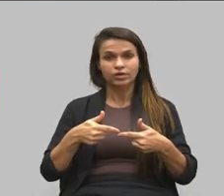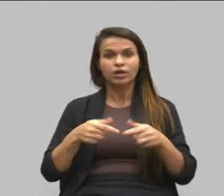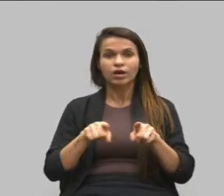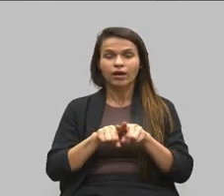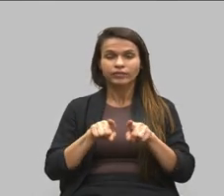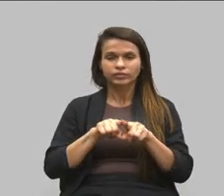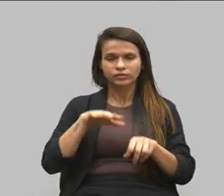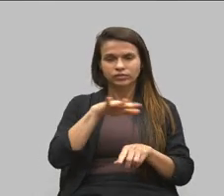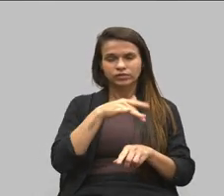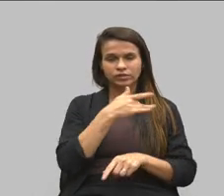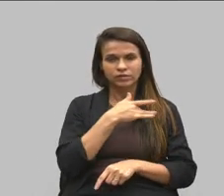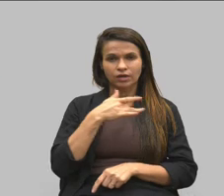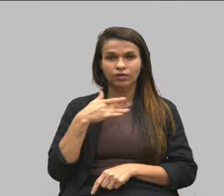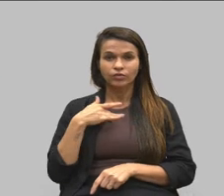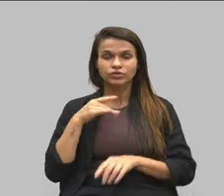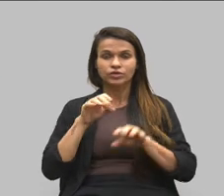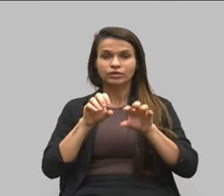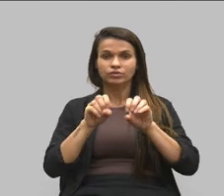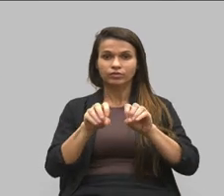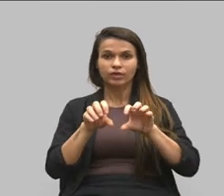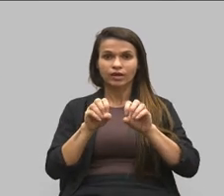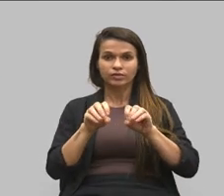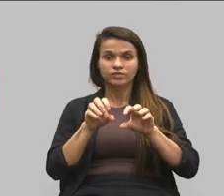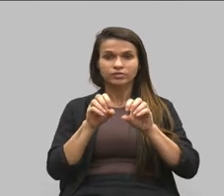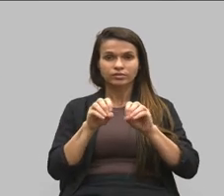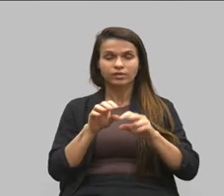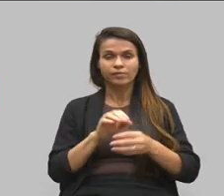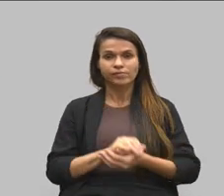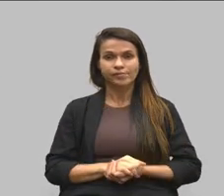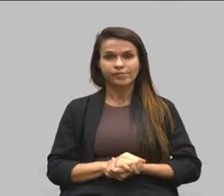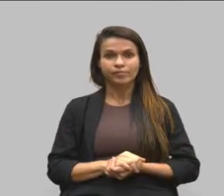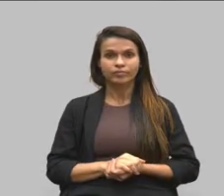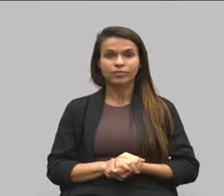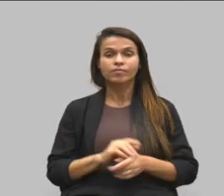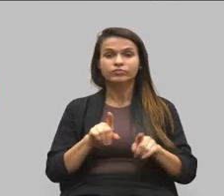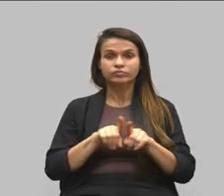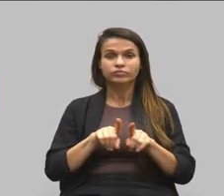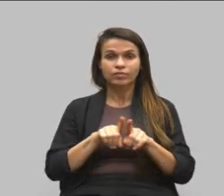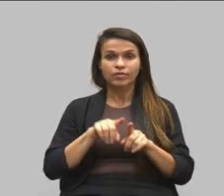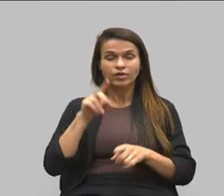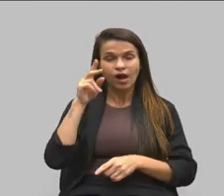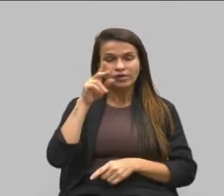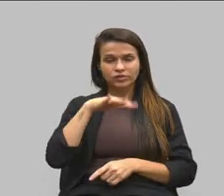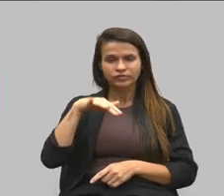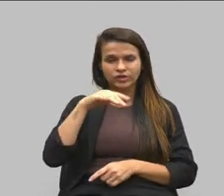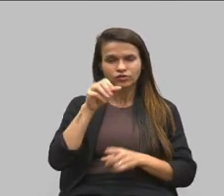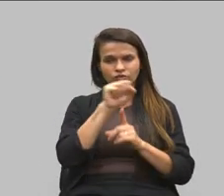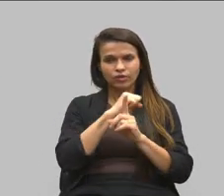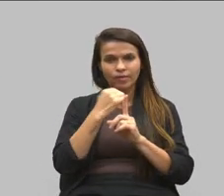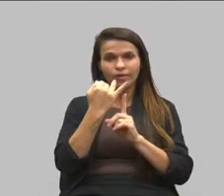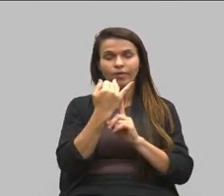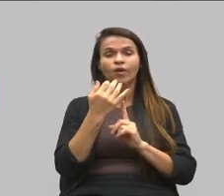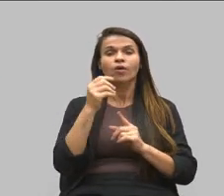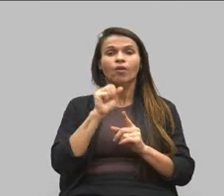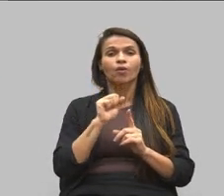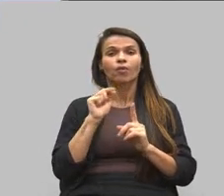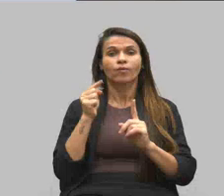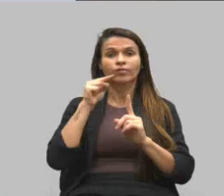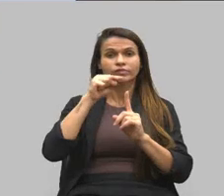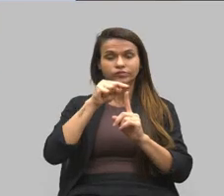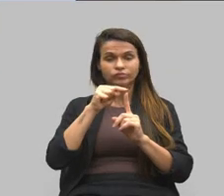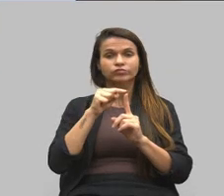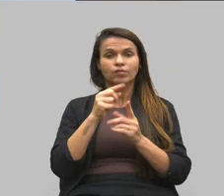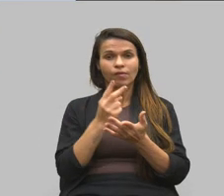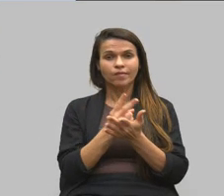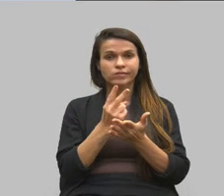saúde e educação eh e da esfera social com objetivo primordial de manter e desenvolver as